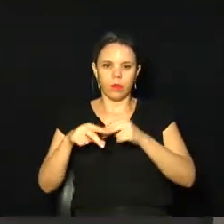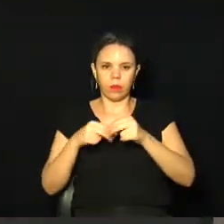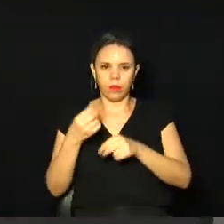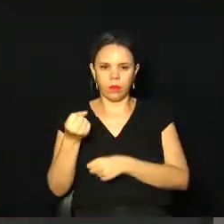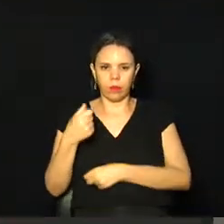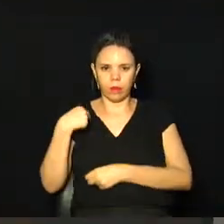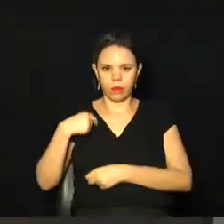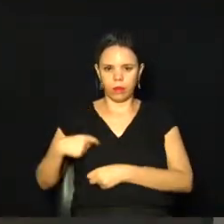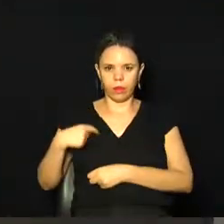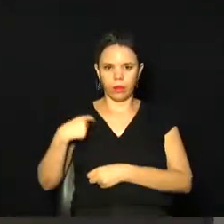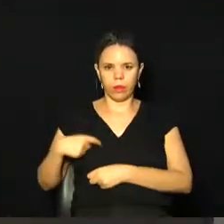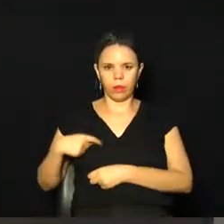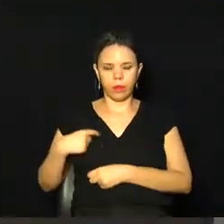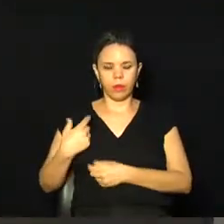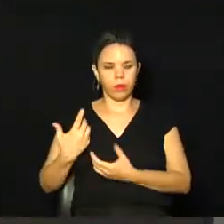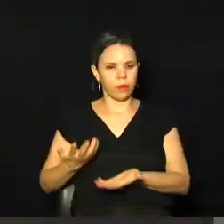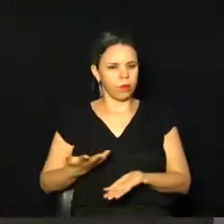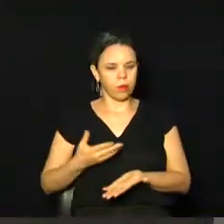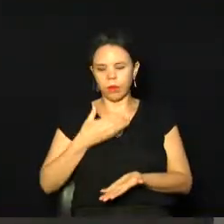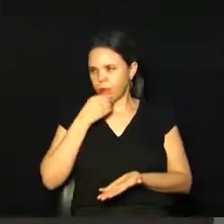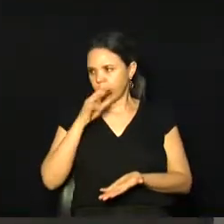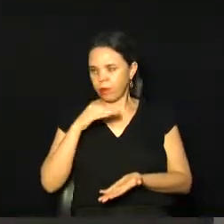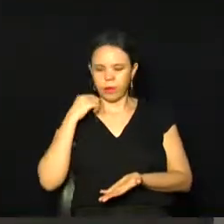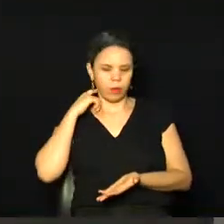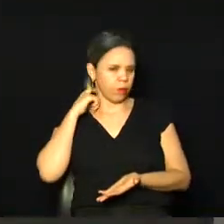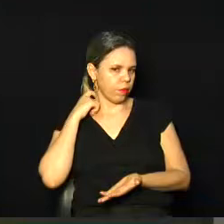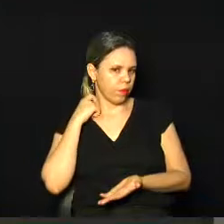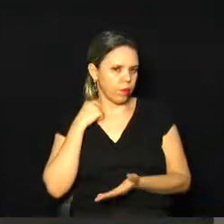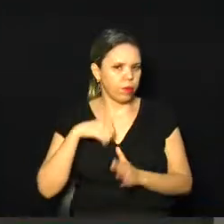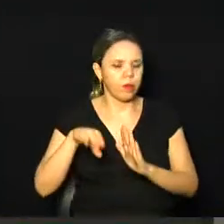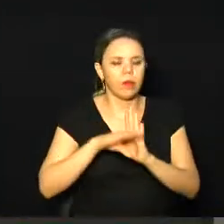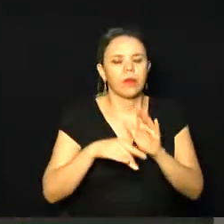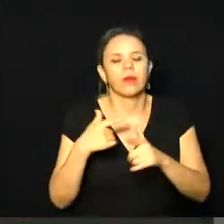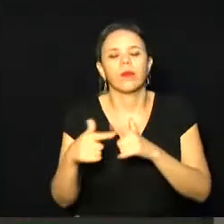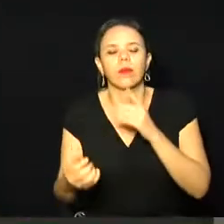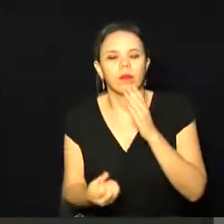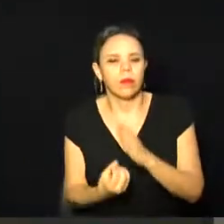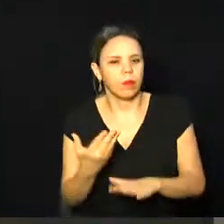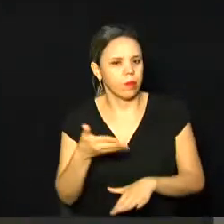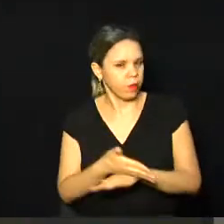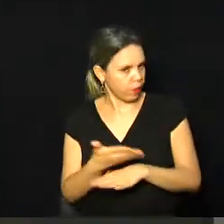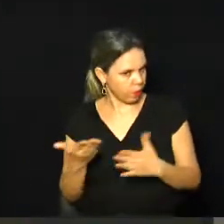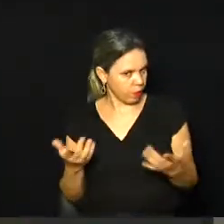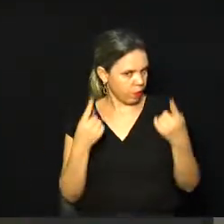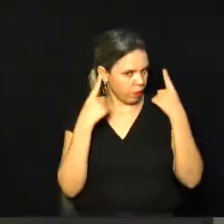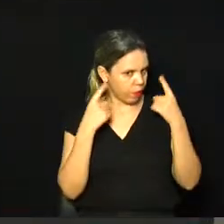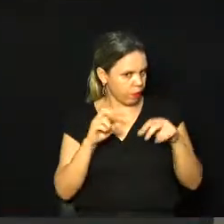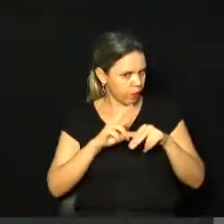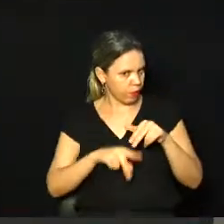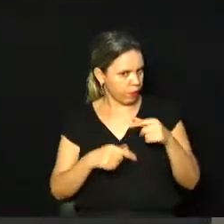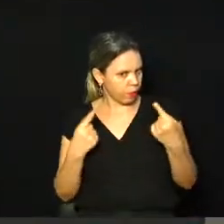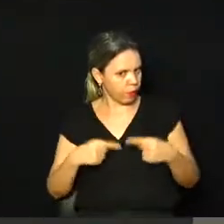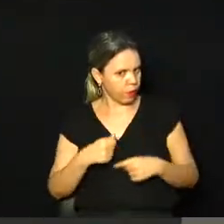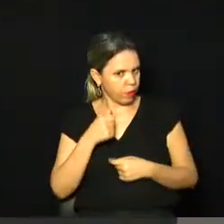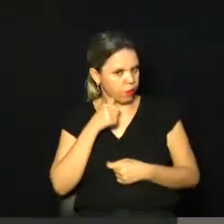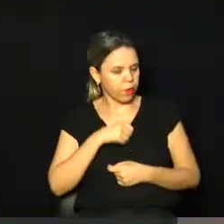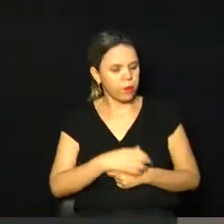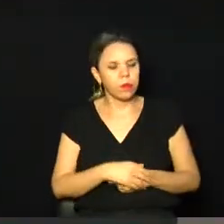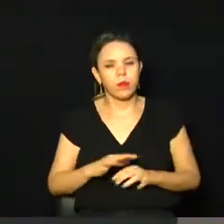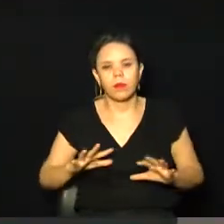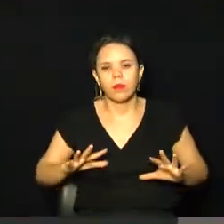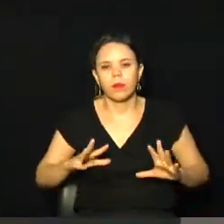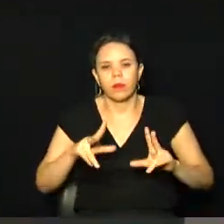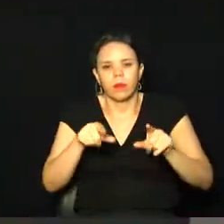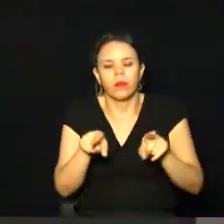né? Se os homens eles são parte do problema da violência de gênero contra as mulheres, todos